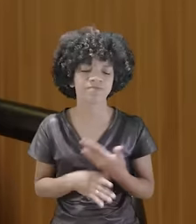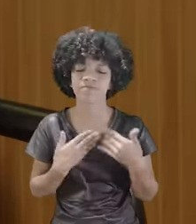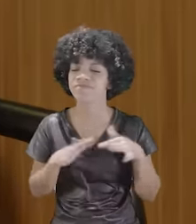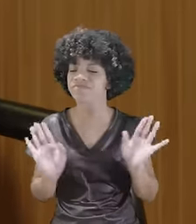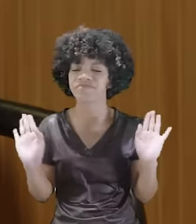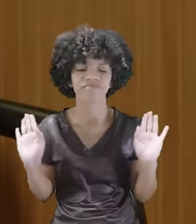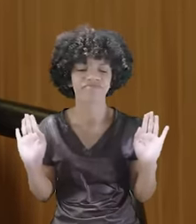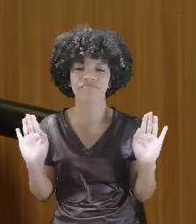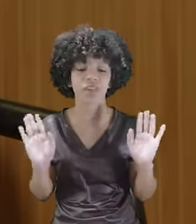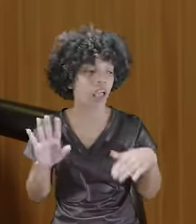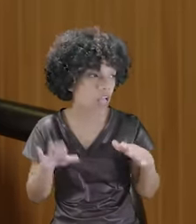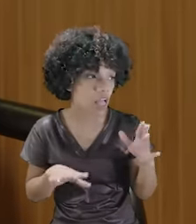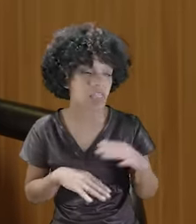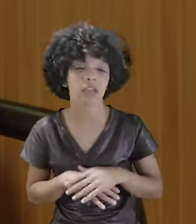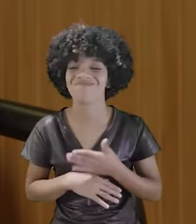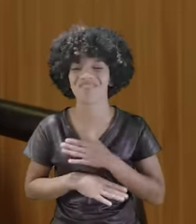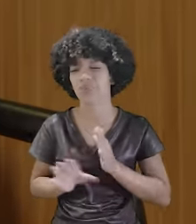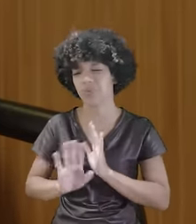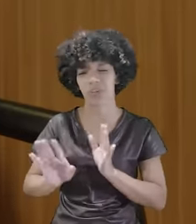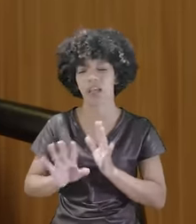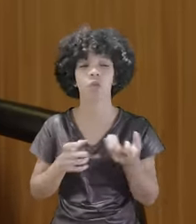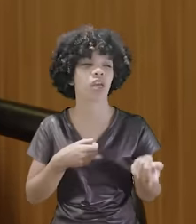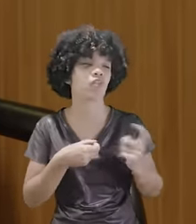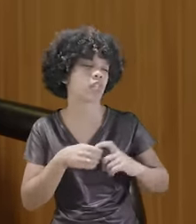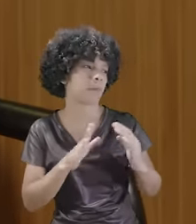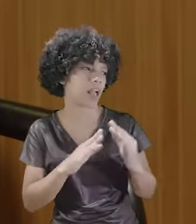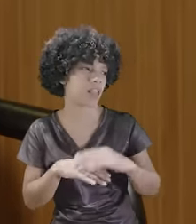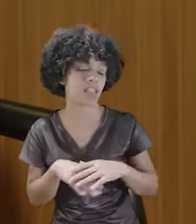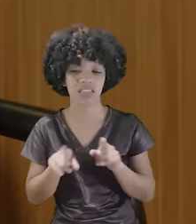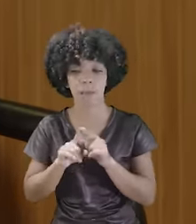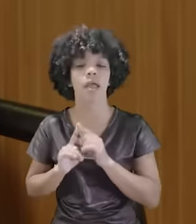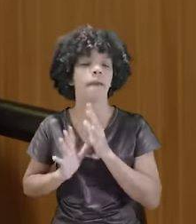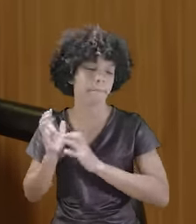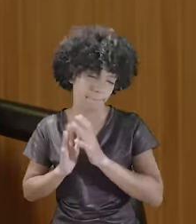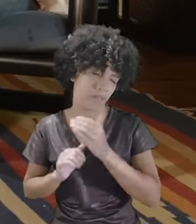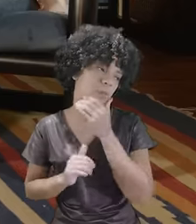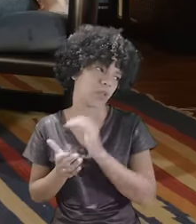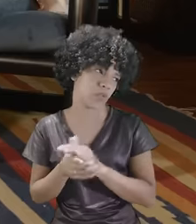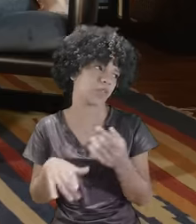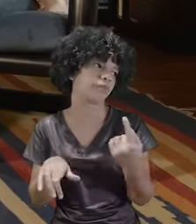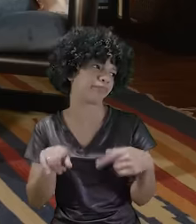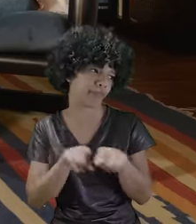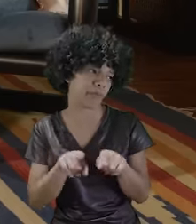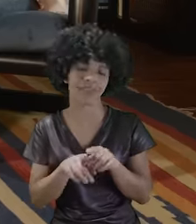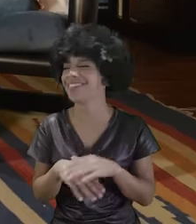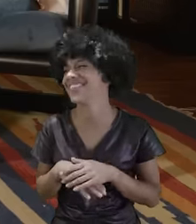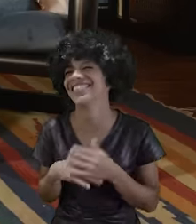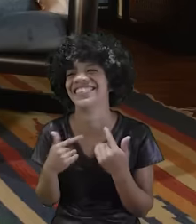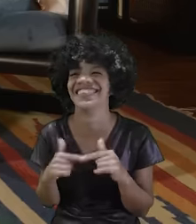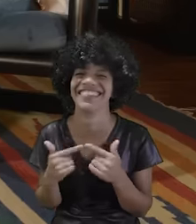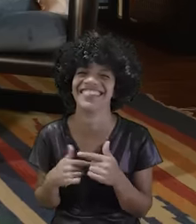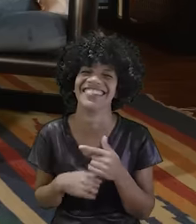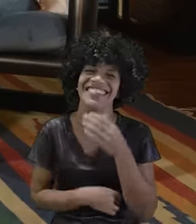falar o que quer Às vezes fico assim não não quero quero voltar e o brigo com marido também como é que funciona a coisa